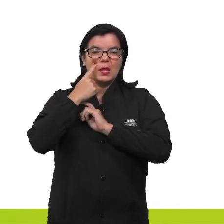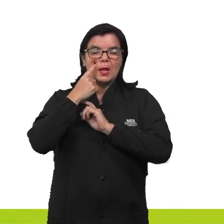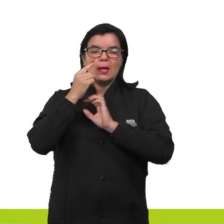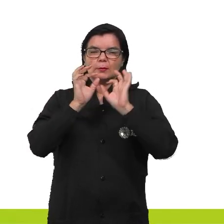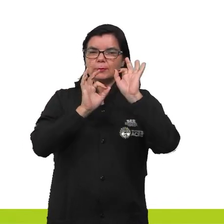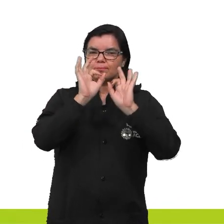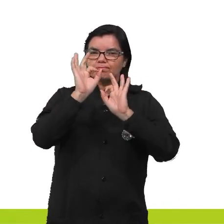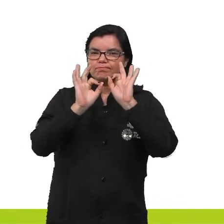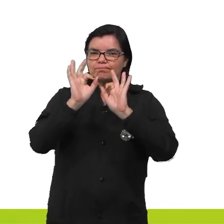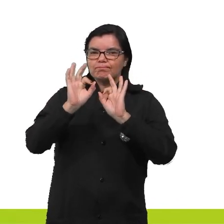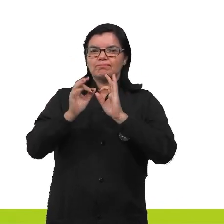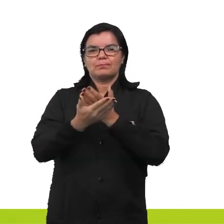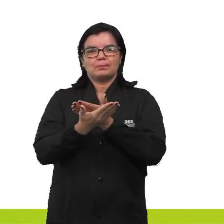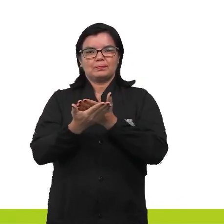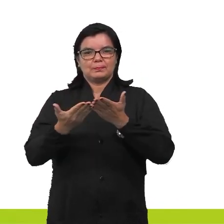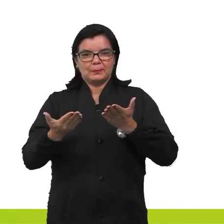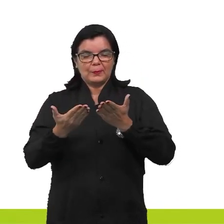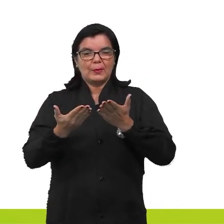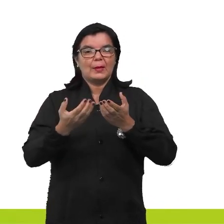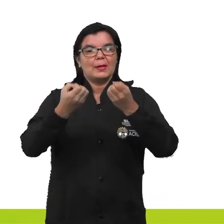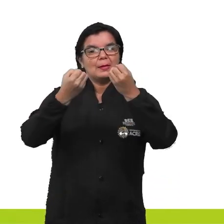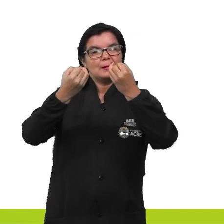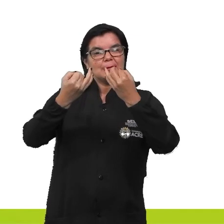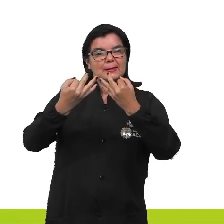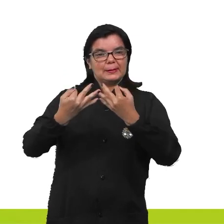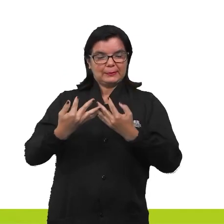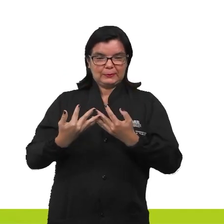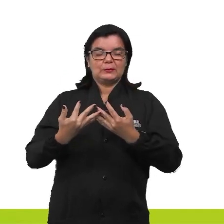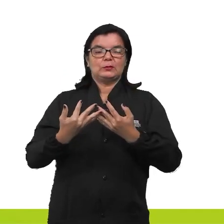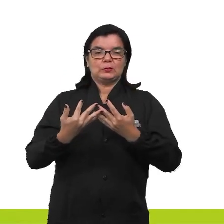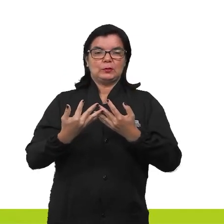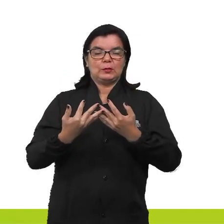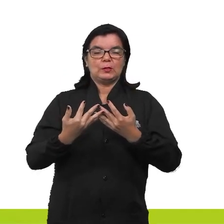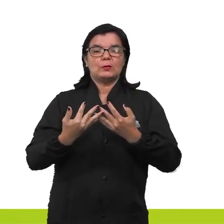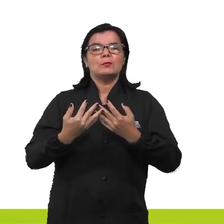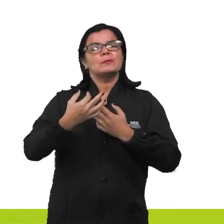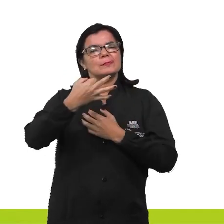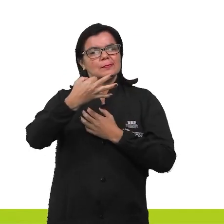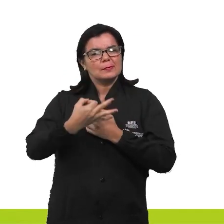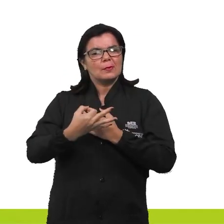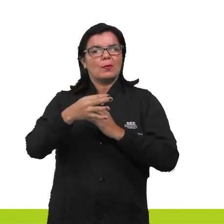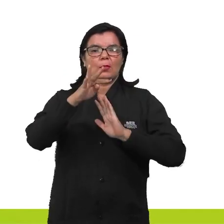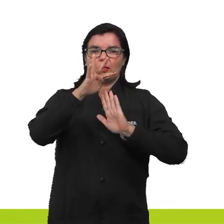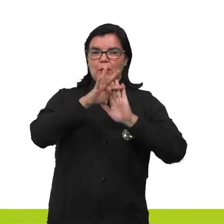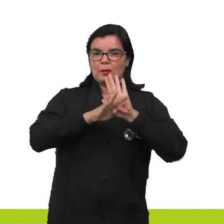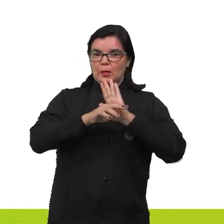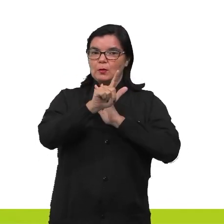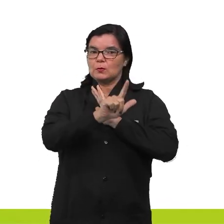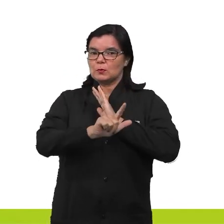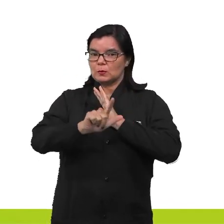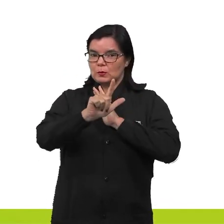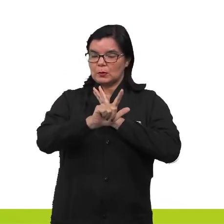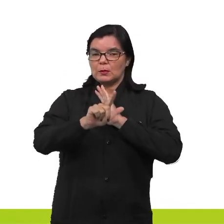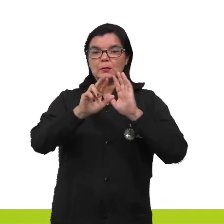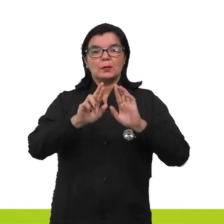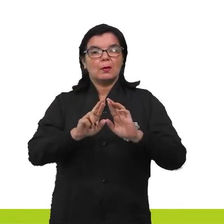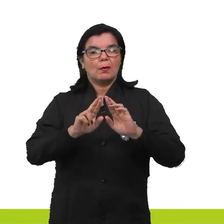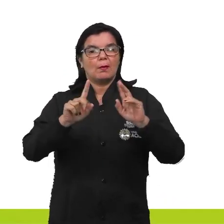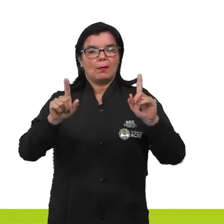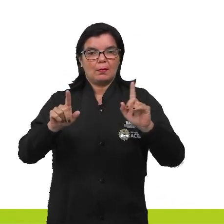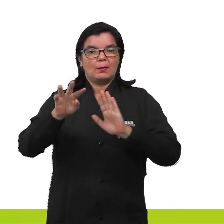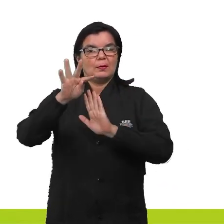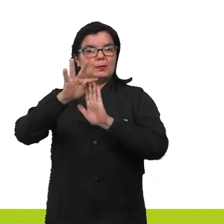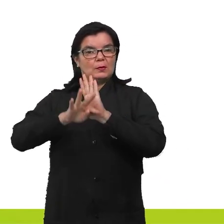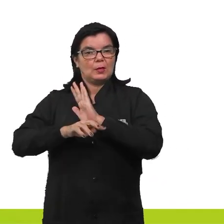aí na tela para vocês, que ele delimita e define bem o que é o texto literário e a diferença entre